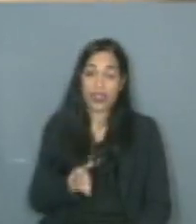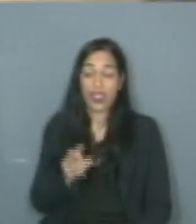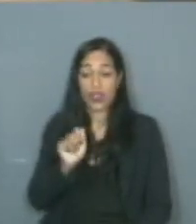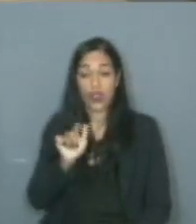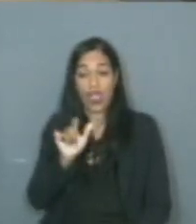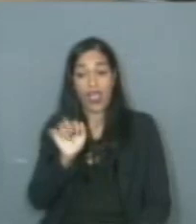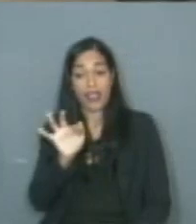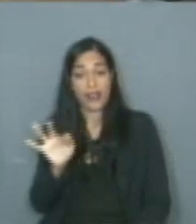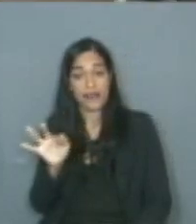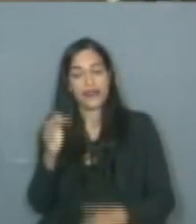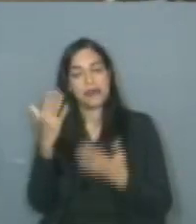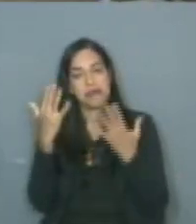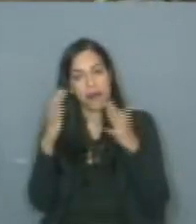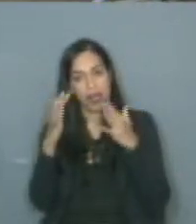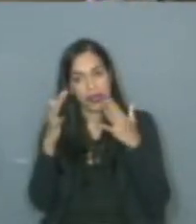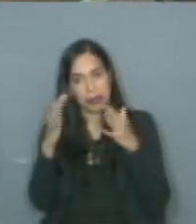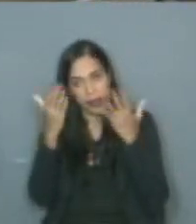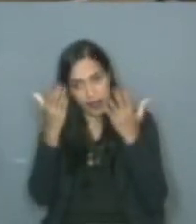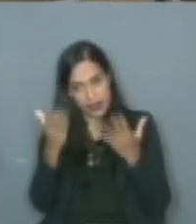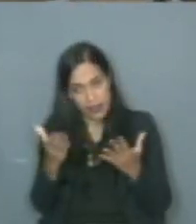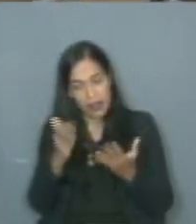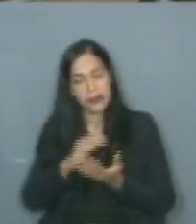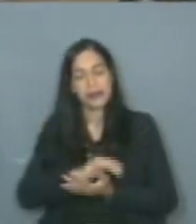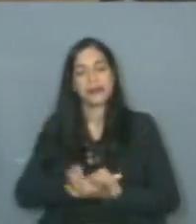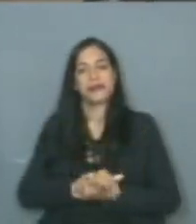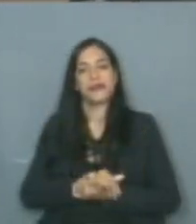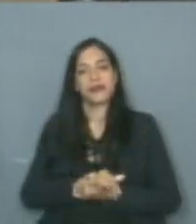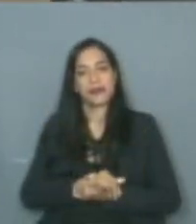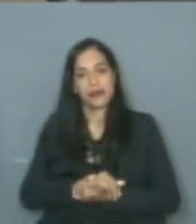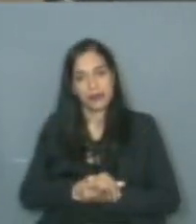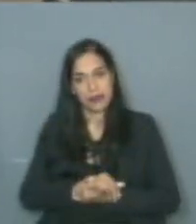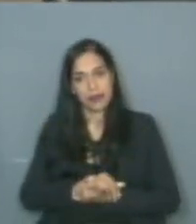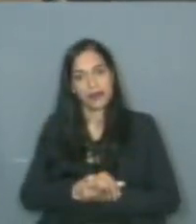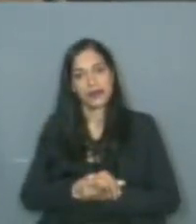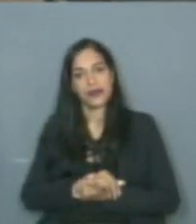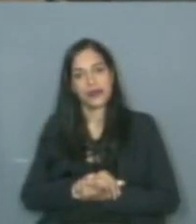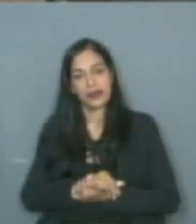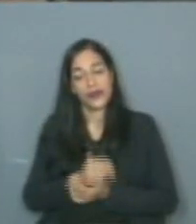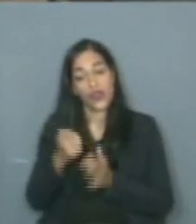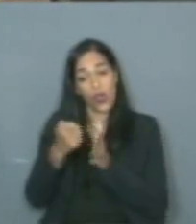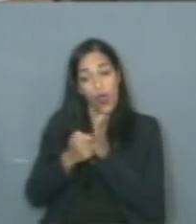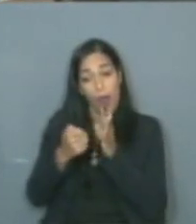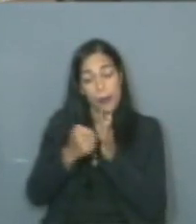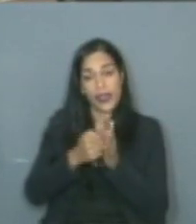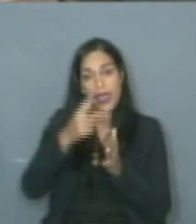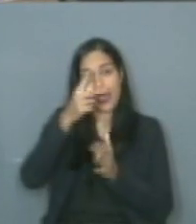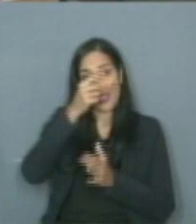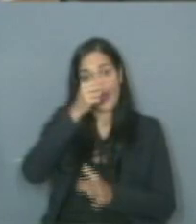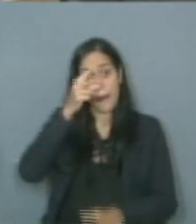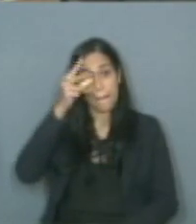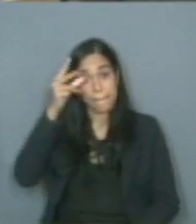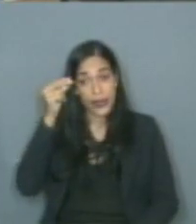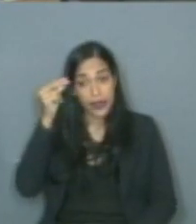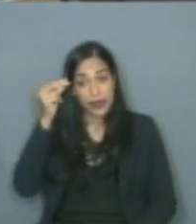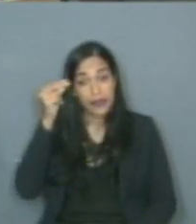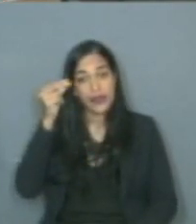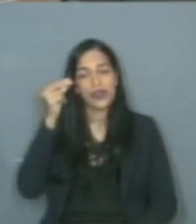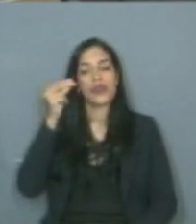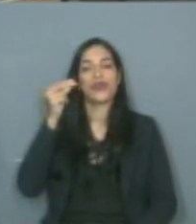quero parabenizar Vossa Excelência pela iniciativa de cobrar da Prefeitura